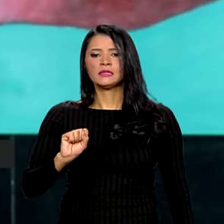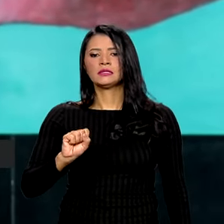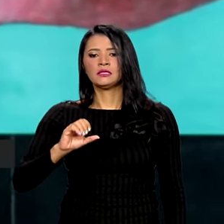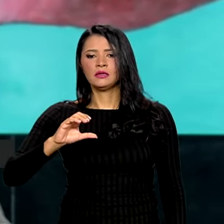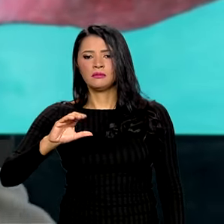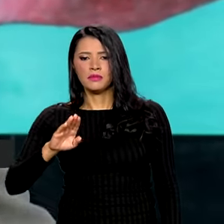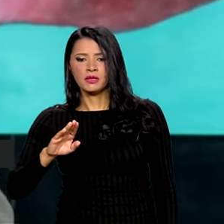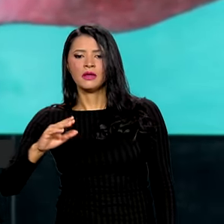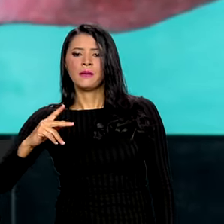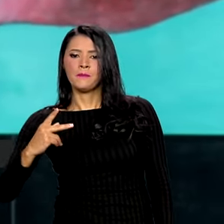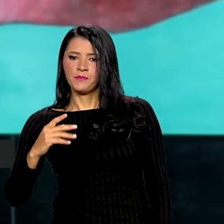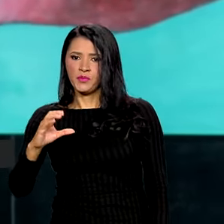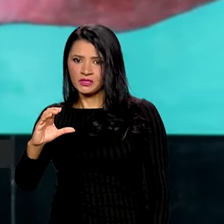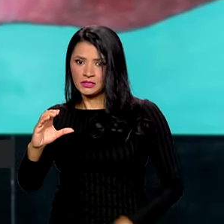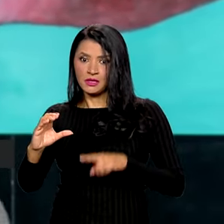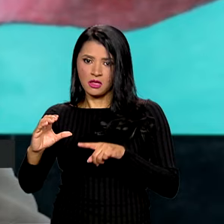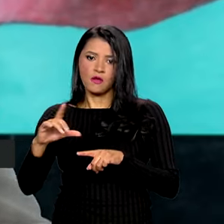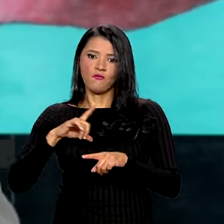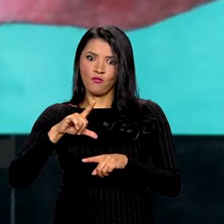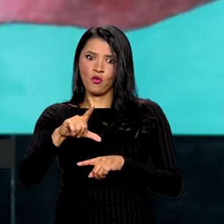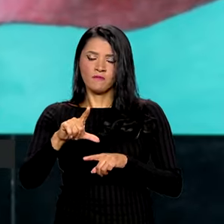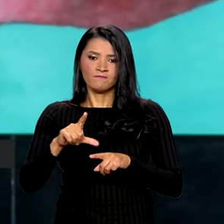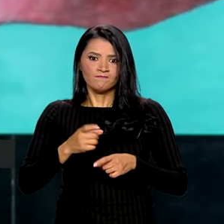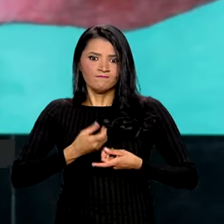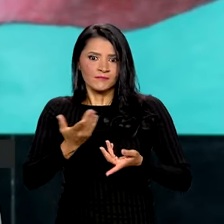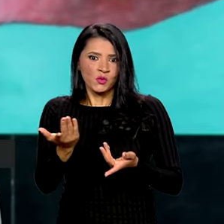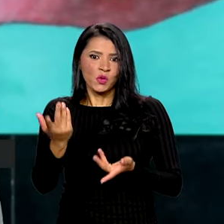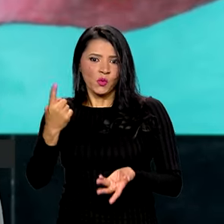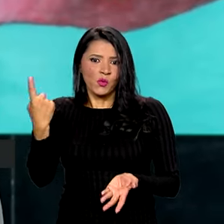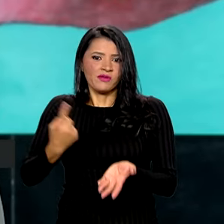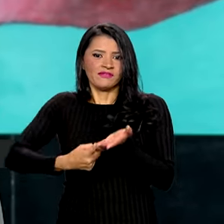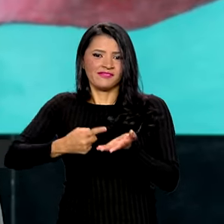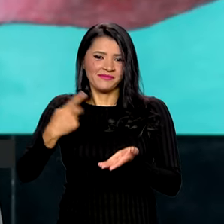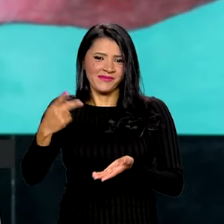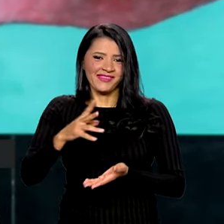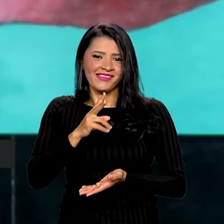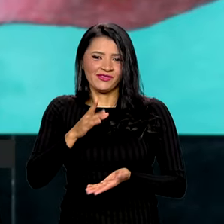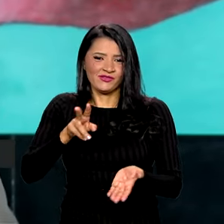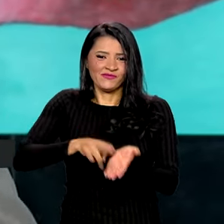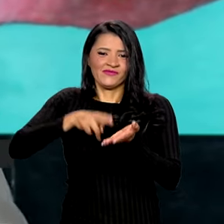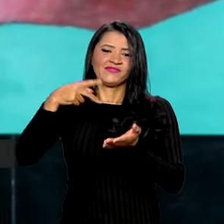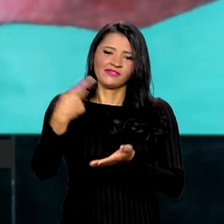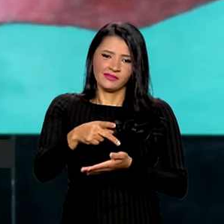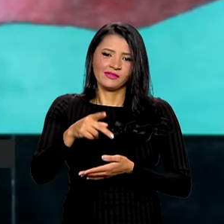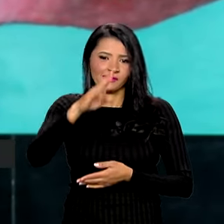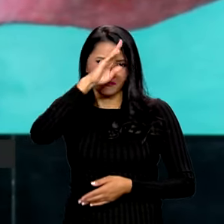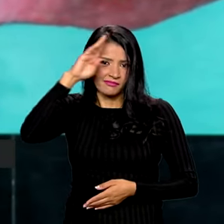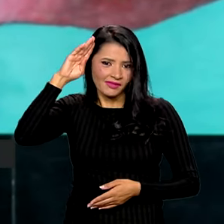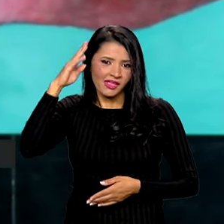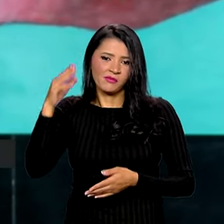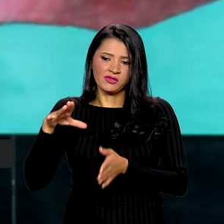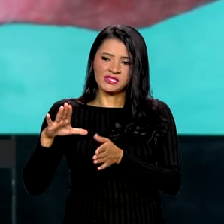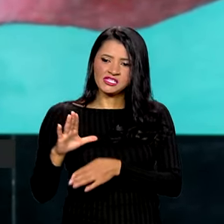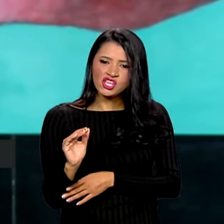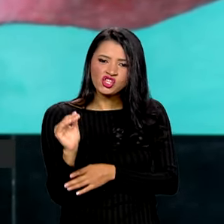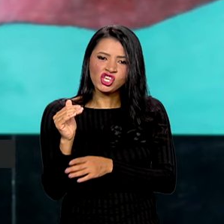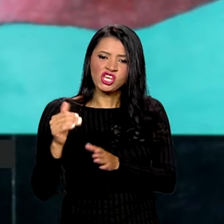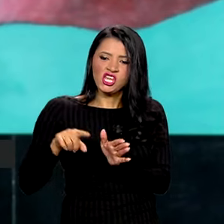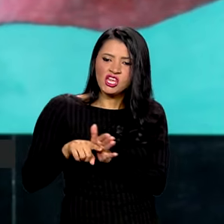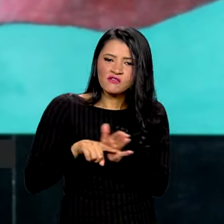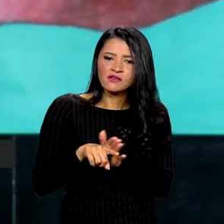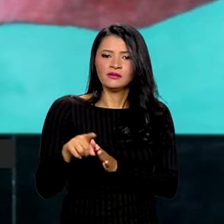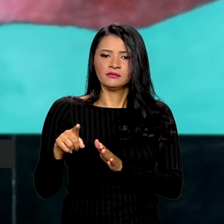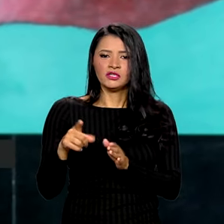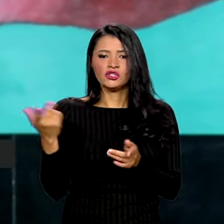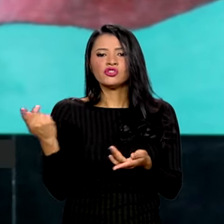uma expressão, né, desse momento, do reconhecimento da comunidade acadêmica e científica, dos êxitos que a gente tem realizado ao longo desses